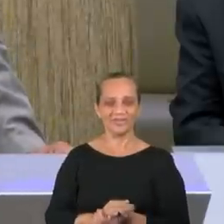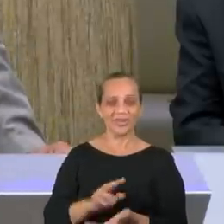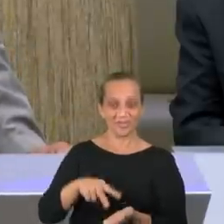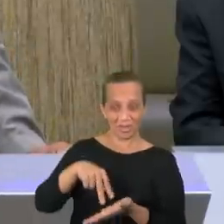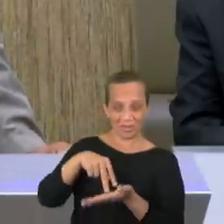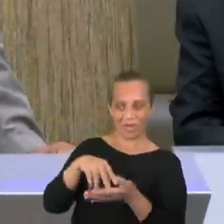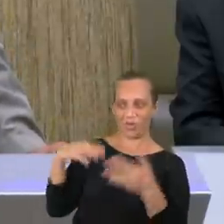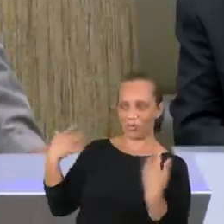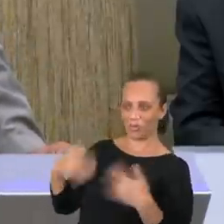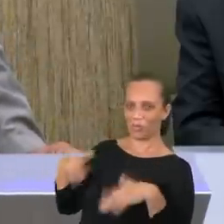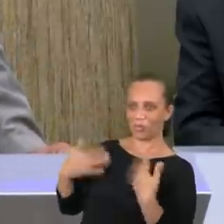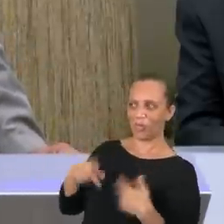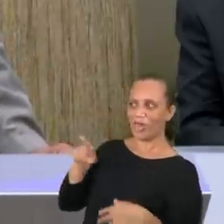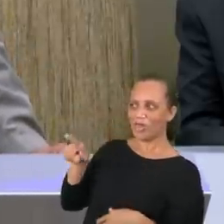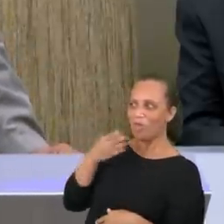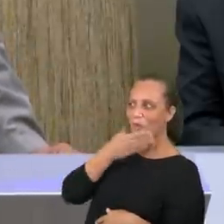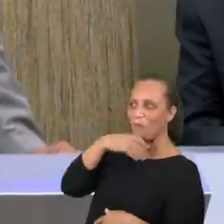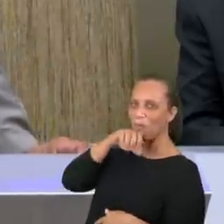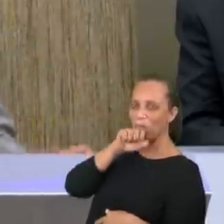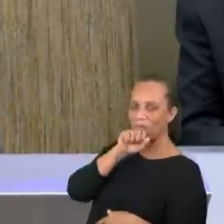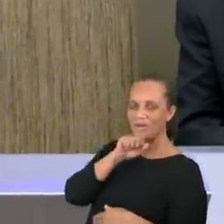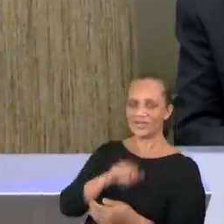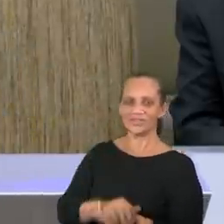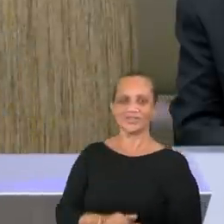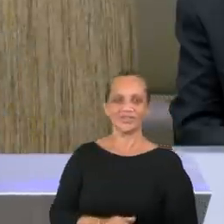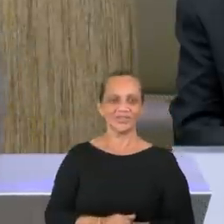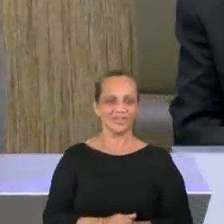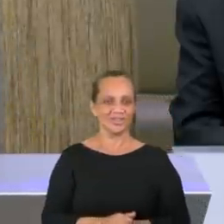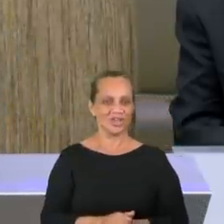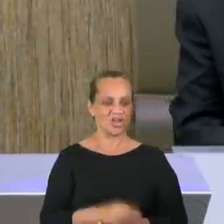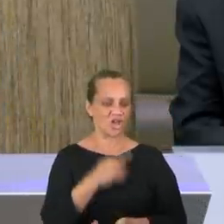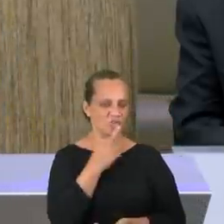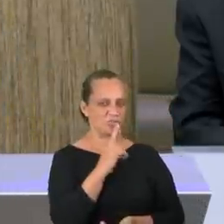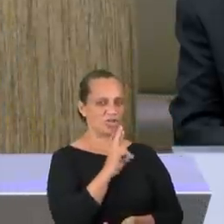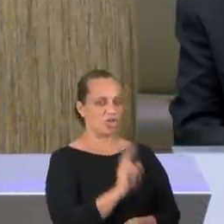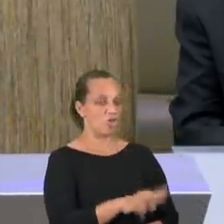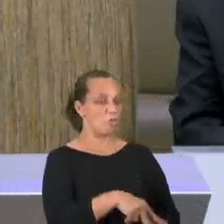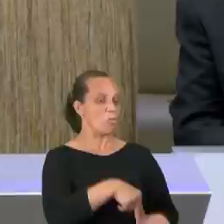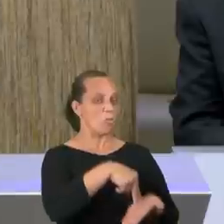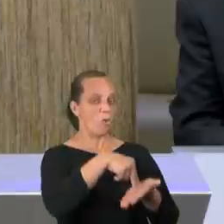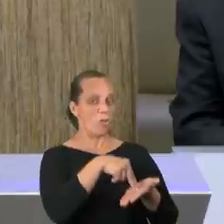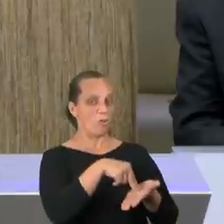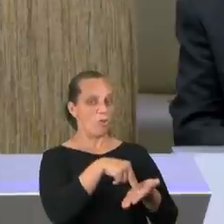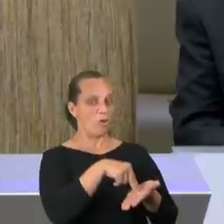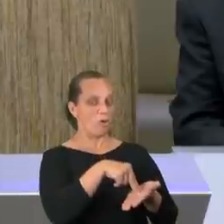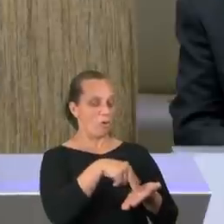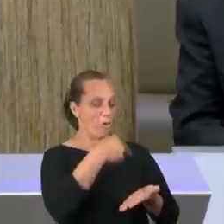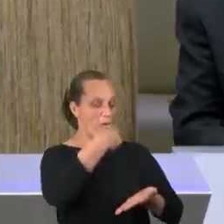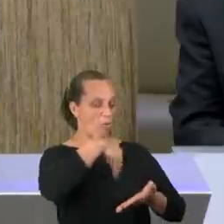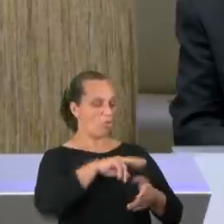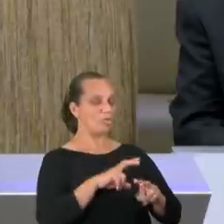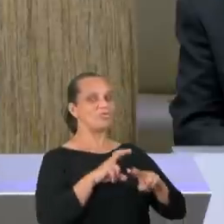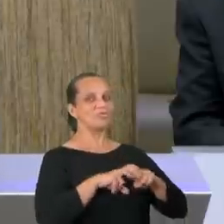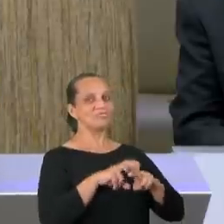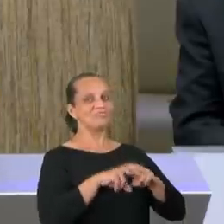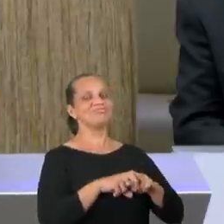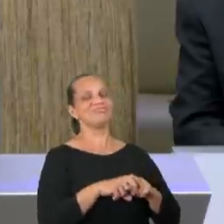não, para tu ver, olha teu pai ali. Aí ele fez um menino assim: eu estou em pé por fora, mas por dentro estou